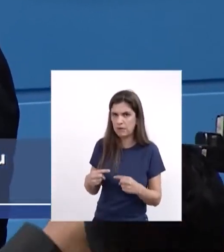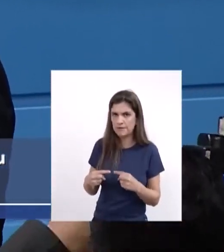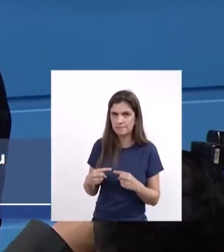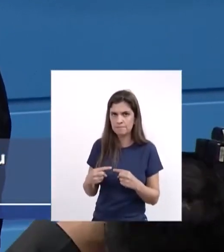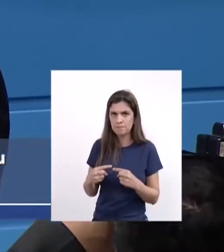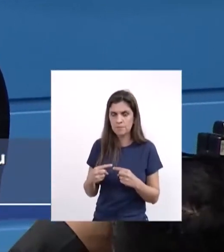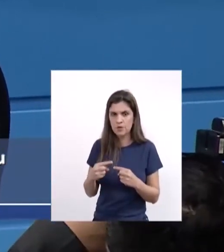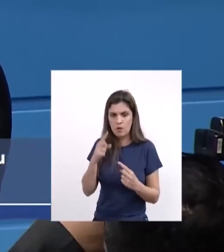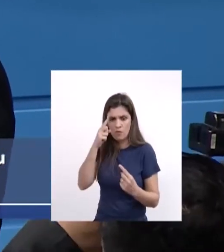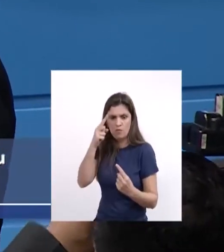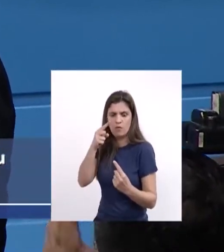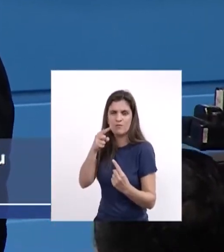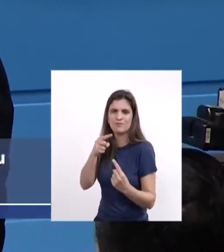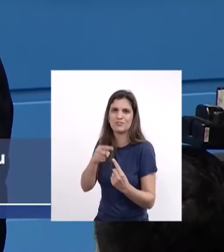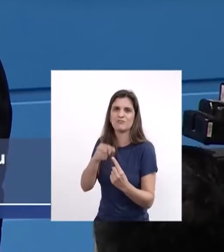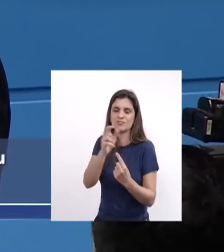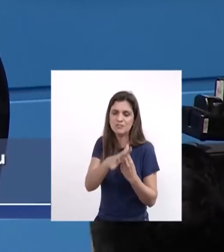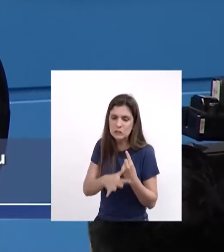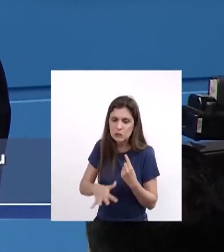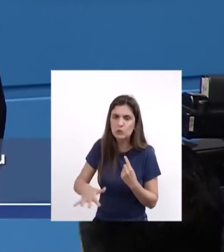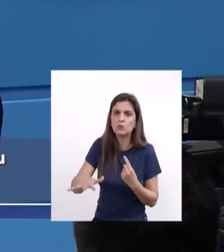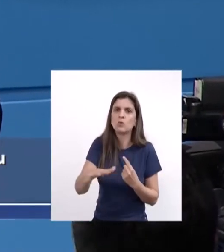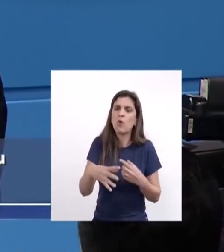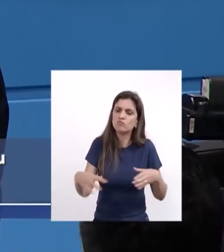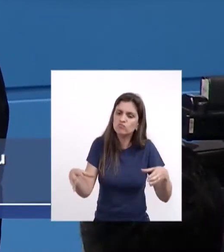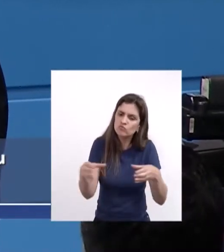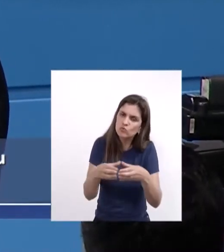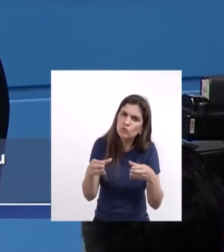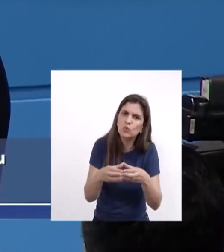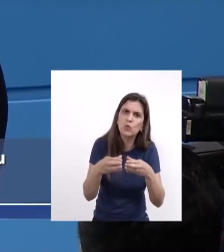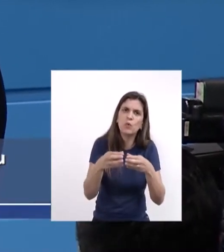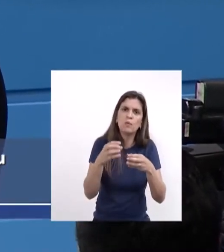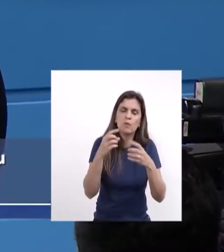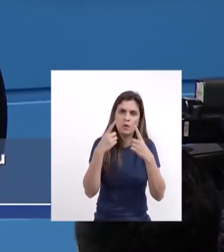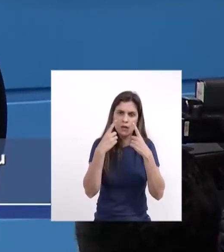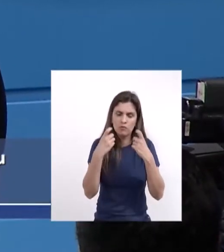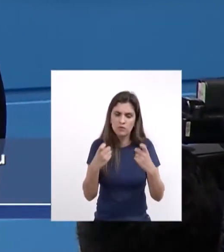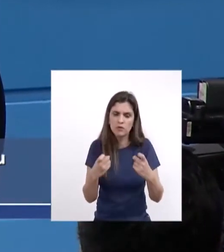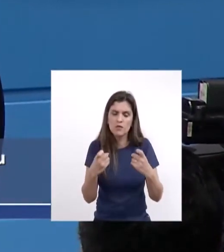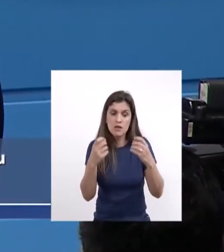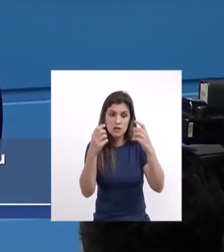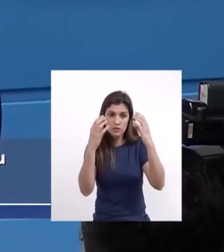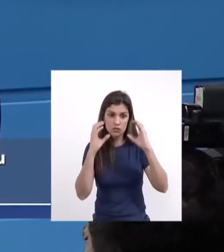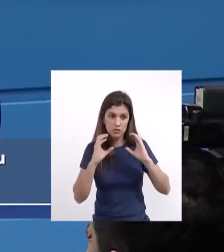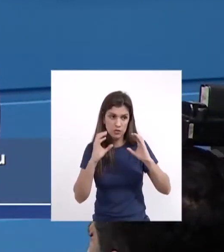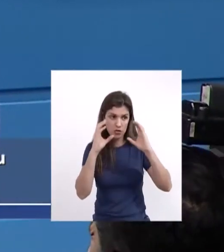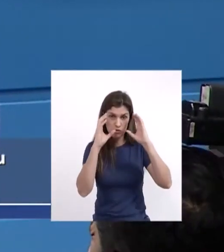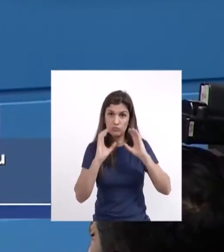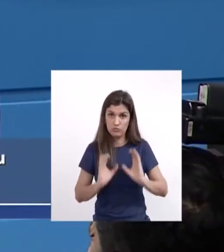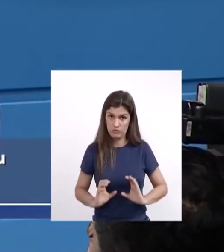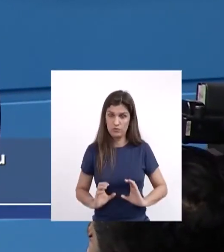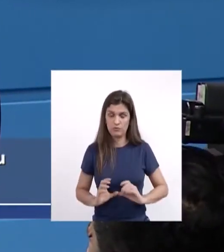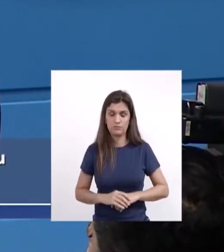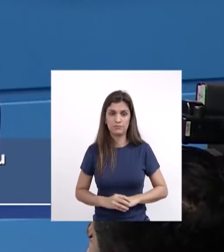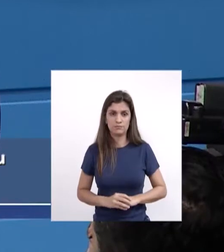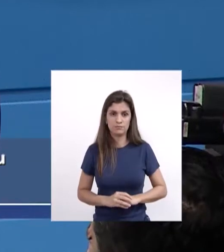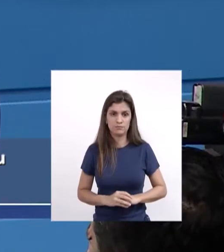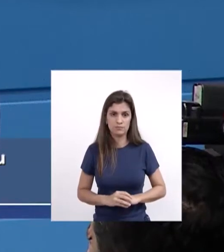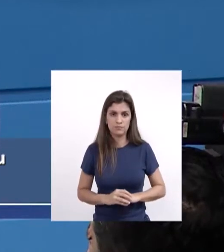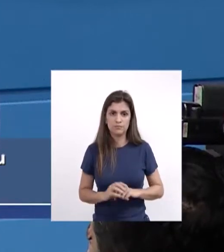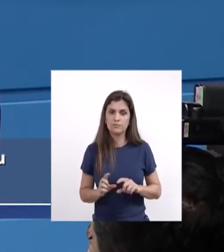comum, que é o interesse da coletividade, é o interesse do cidadão. E me chama a atenção essa decisão